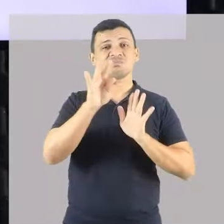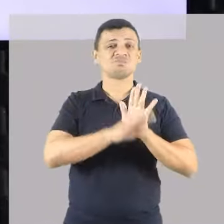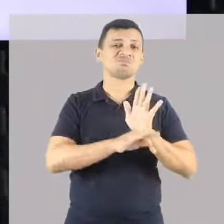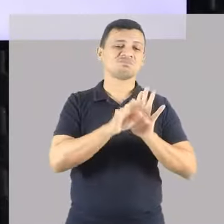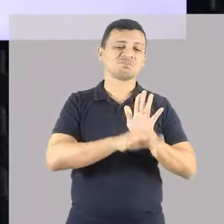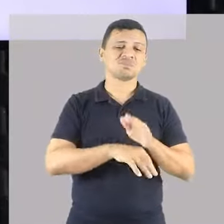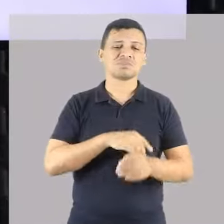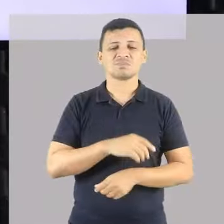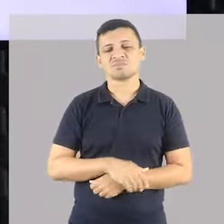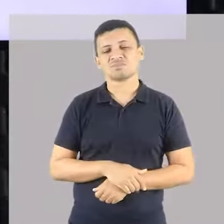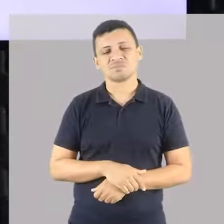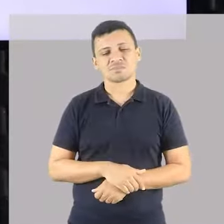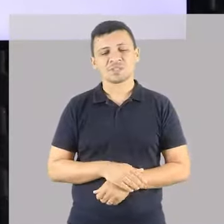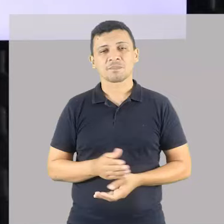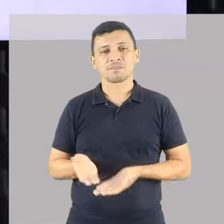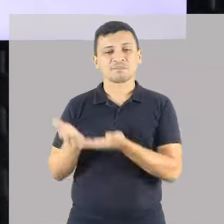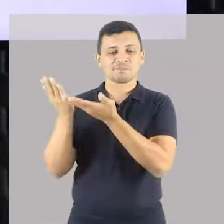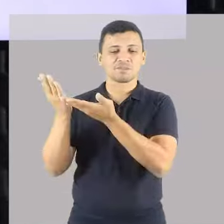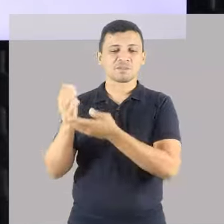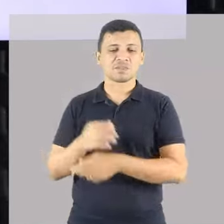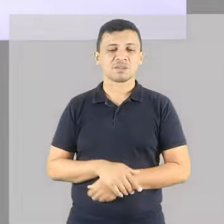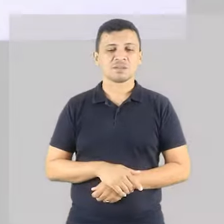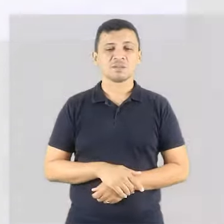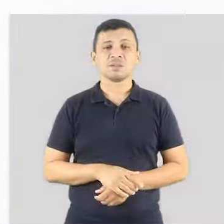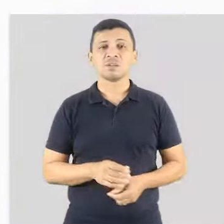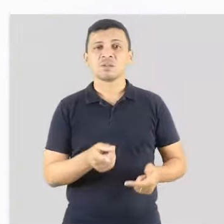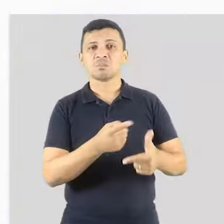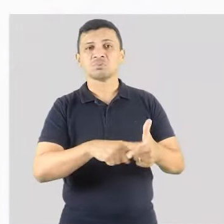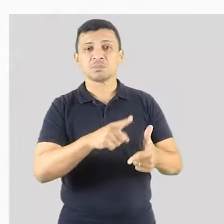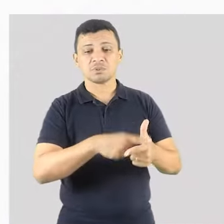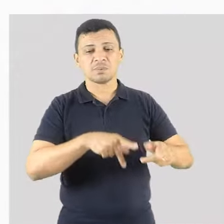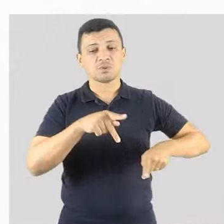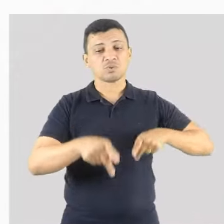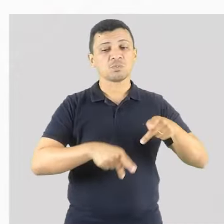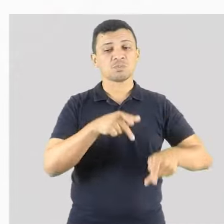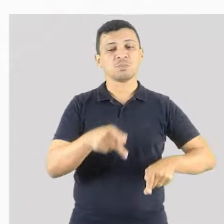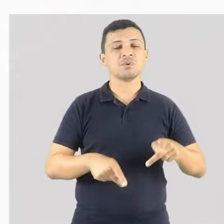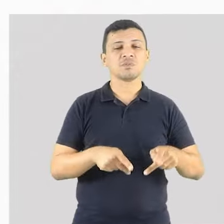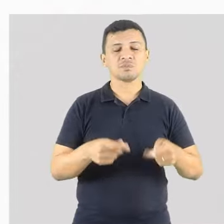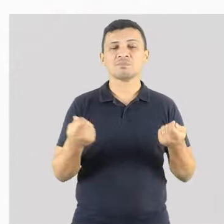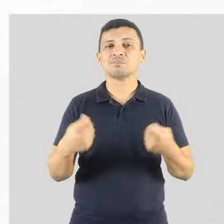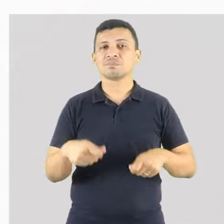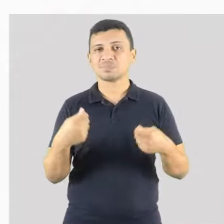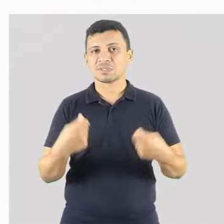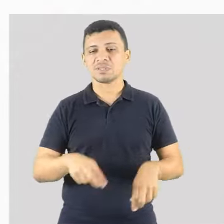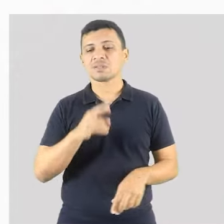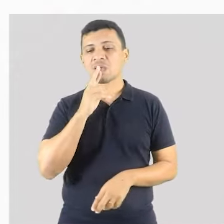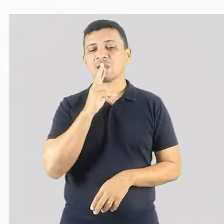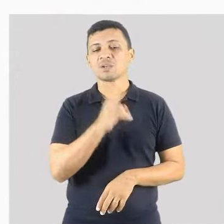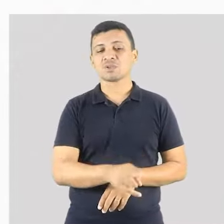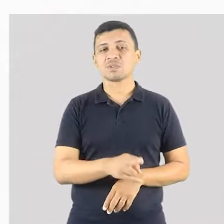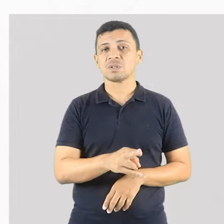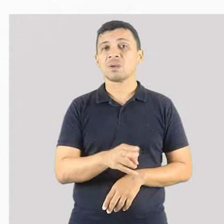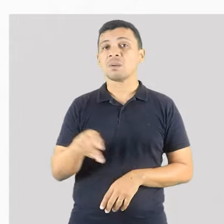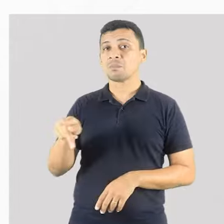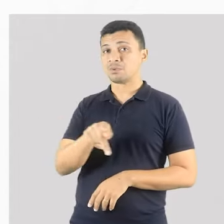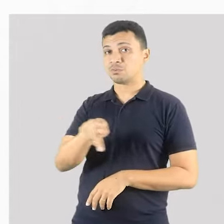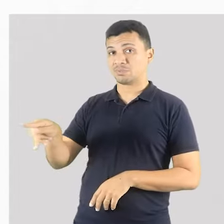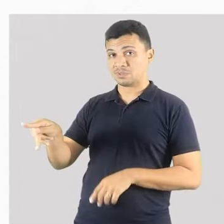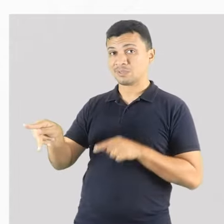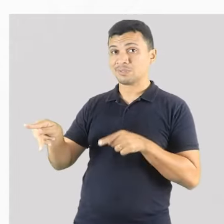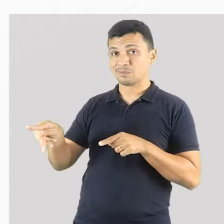texto olha o exemplo colocado aqui ó ele diz assim ó os problemas de um povo T de ser resolvido pelo